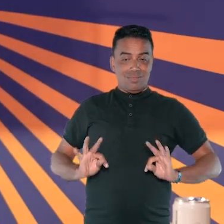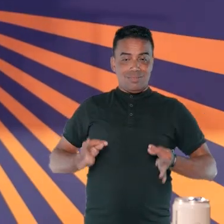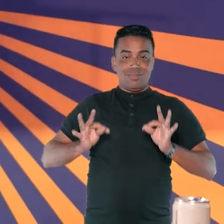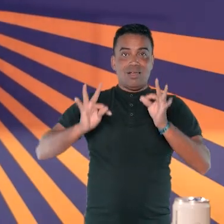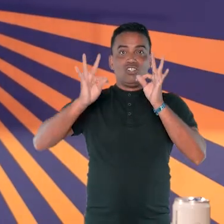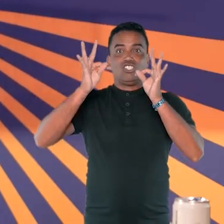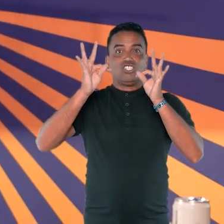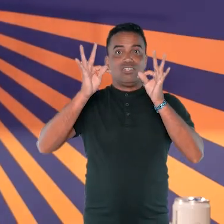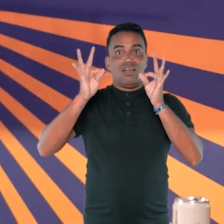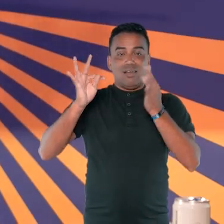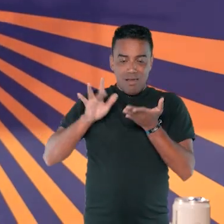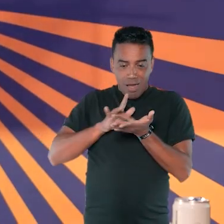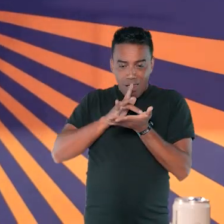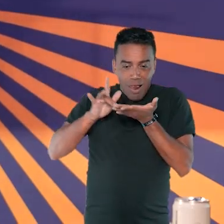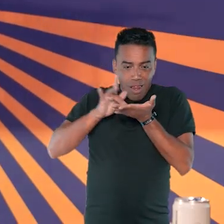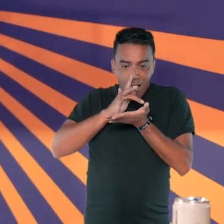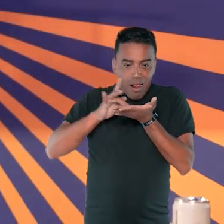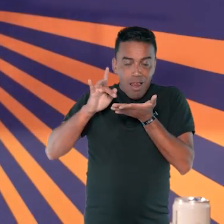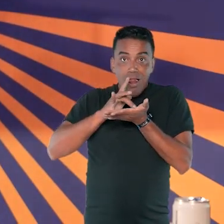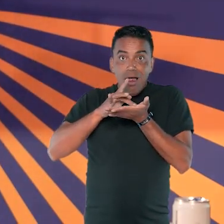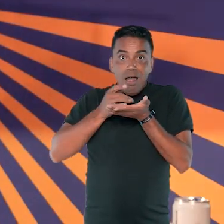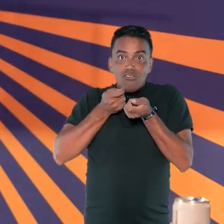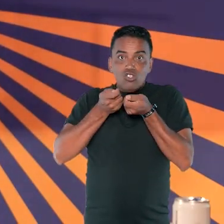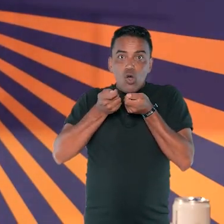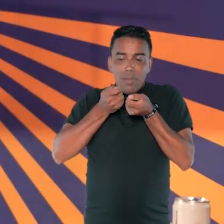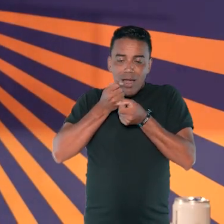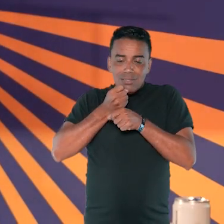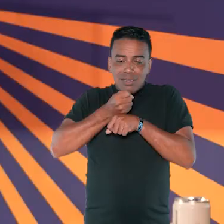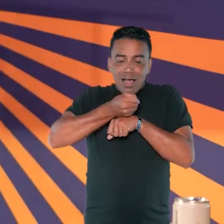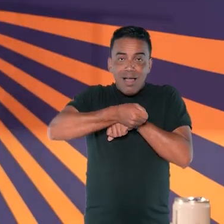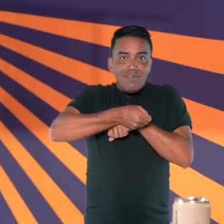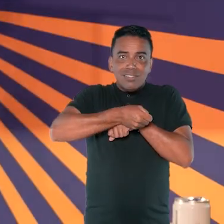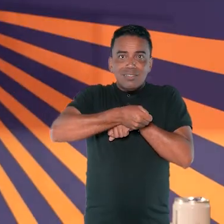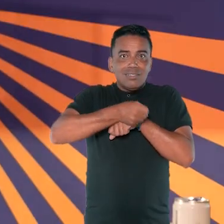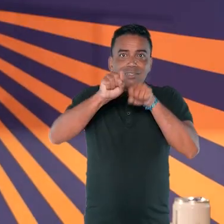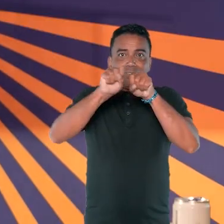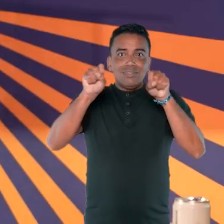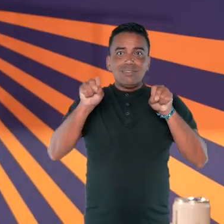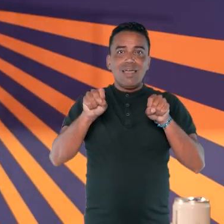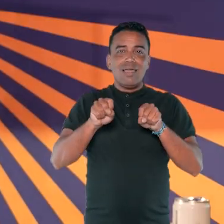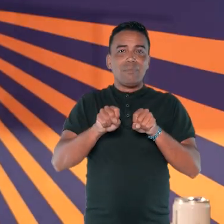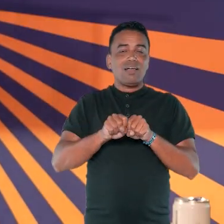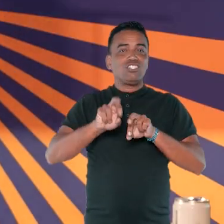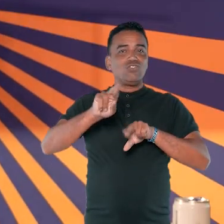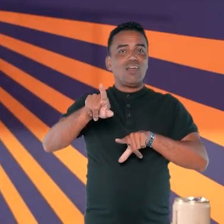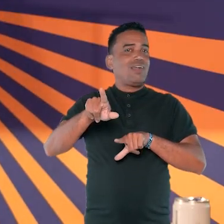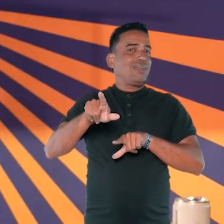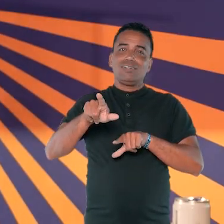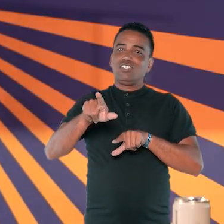telinhas dominando e escravizando, portanto, é muito diferente de tudo que a humanidade já